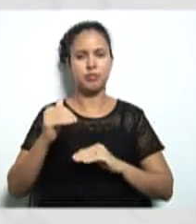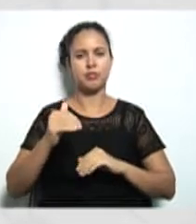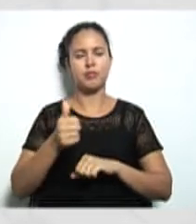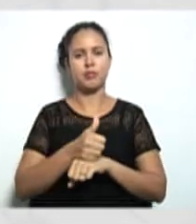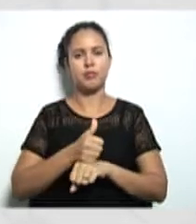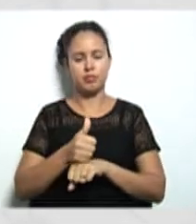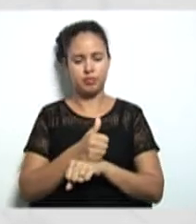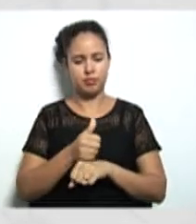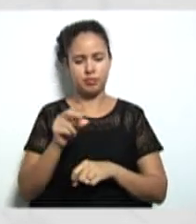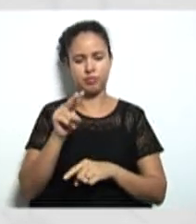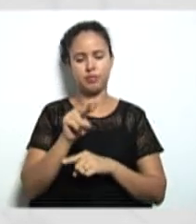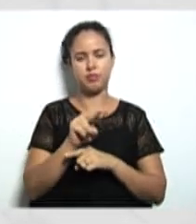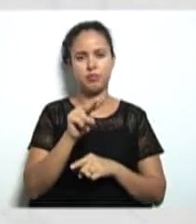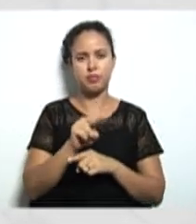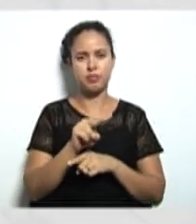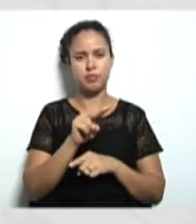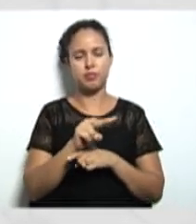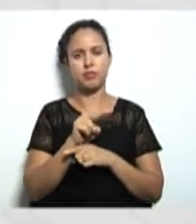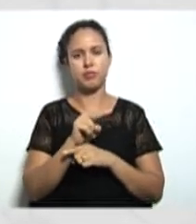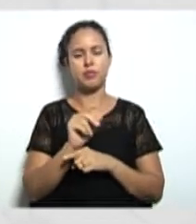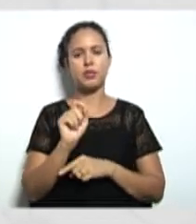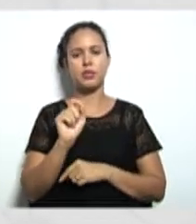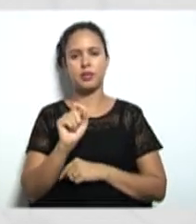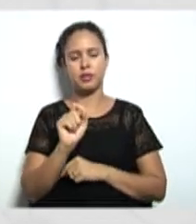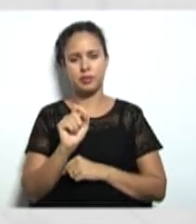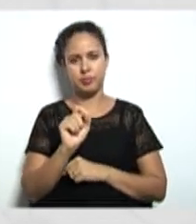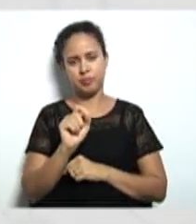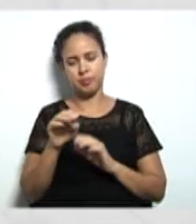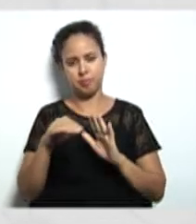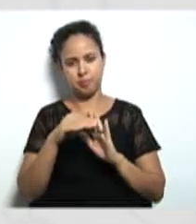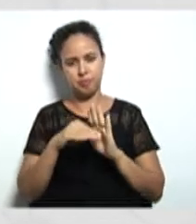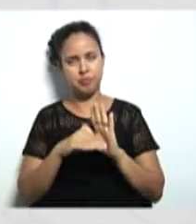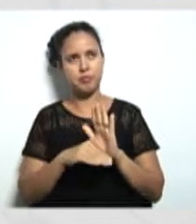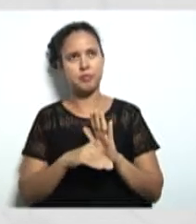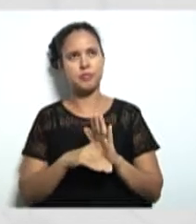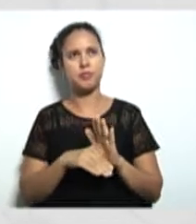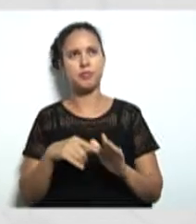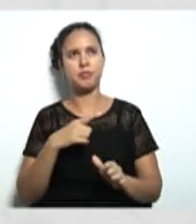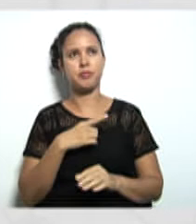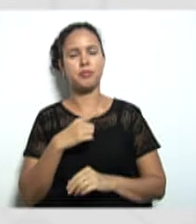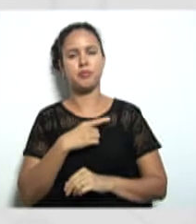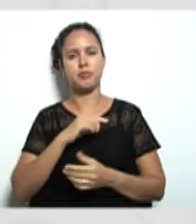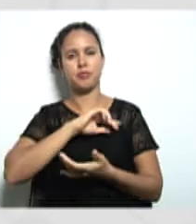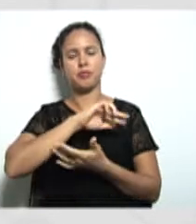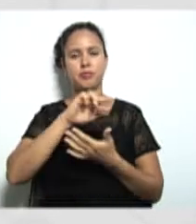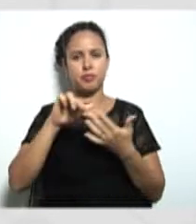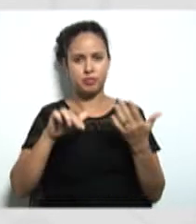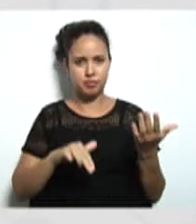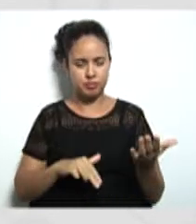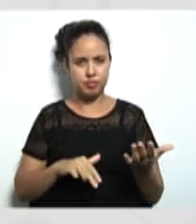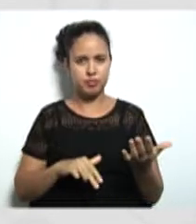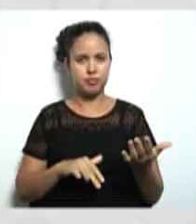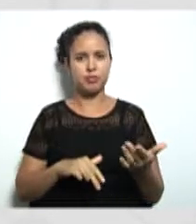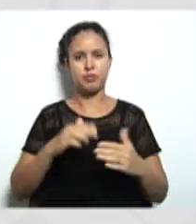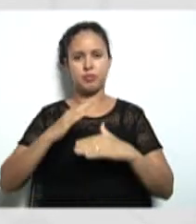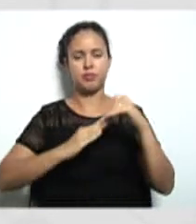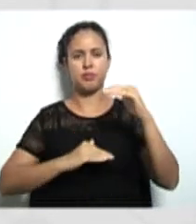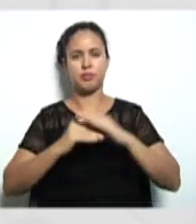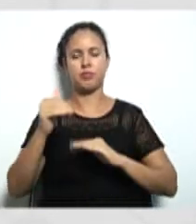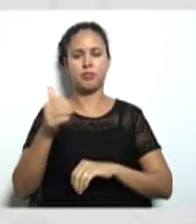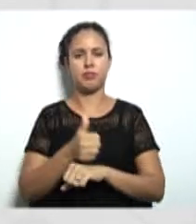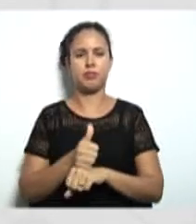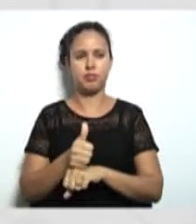supervisionada. Que seria o que, professora, essas possibilidades? Nós temos uma variedade de práticas,